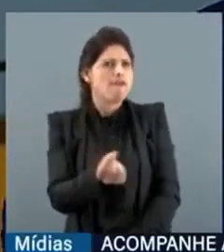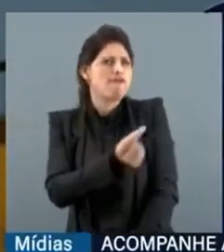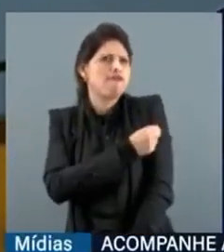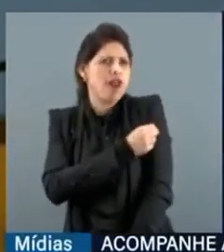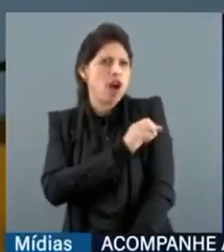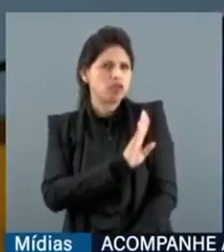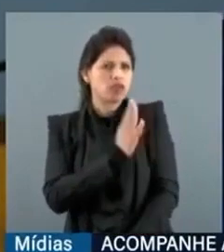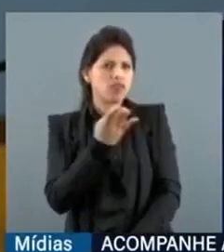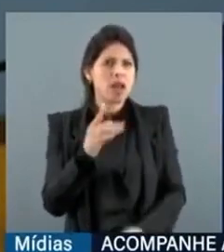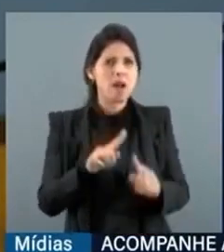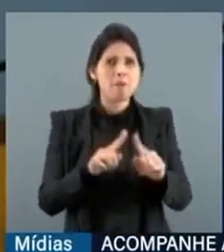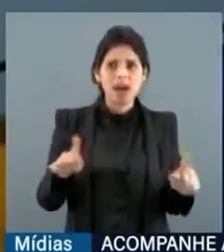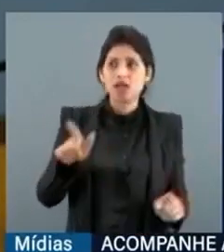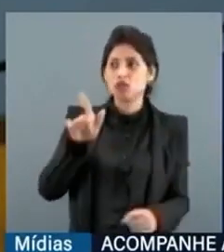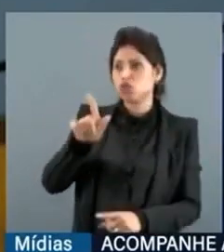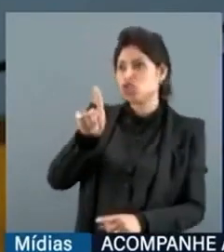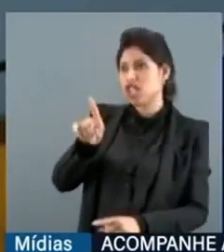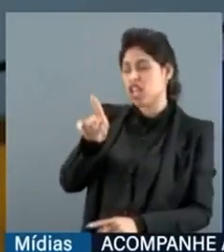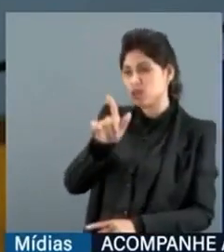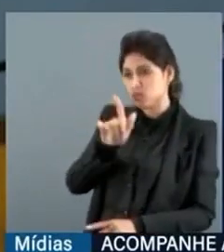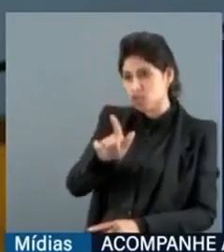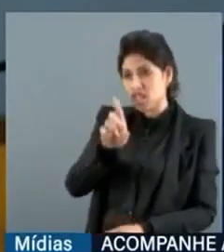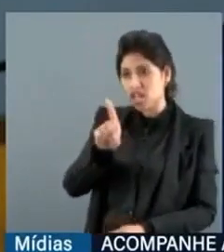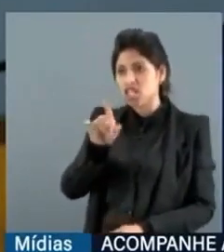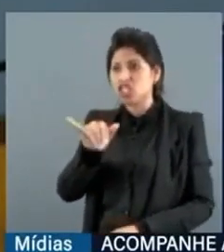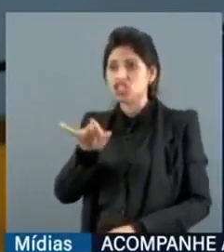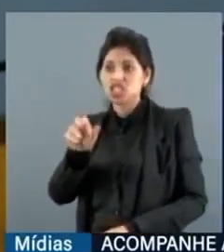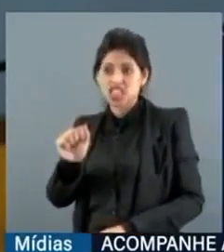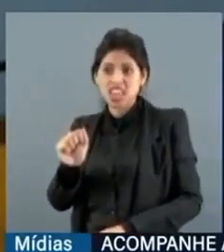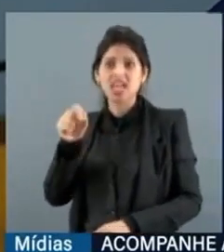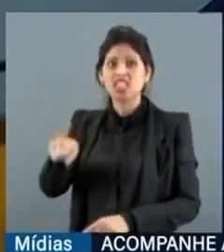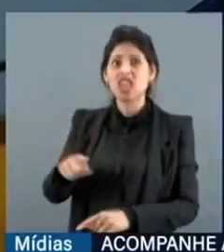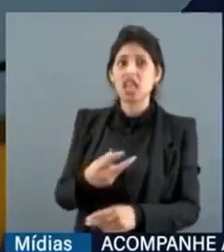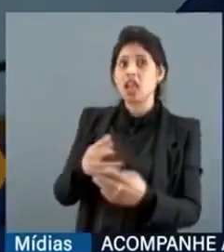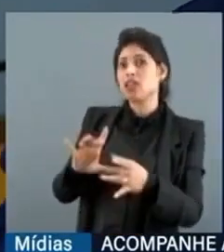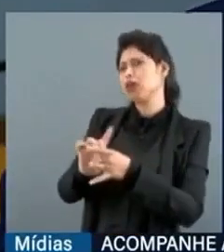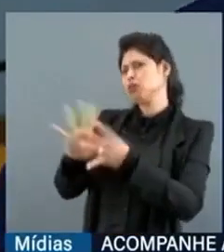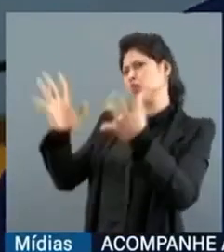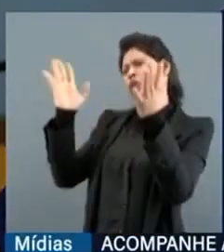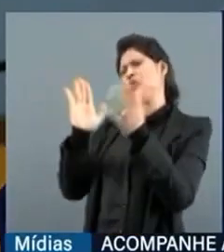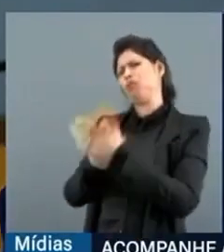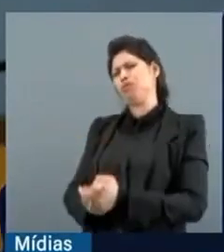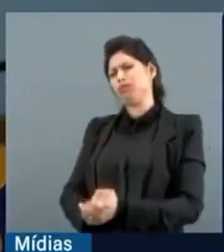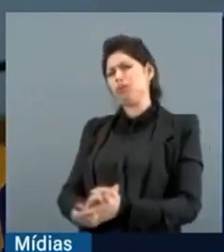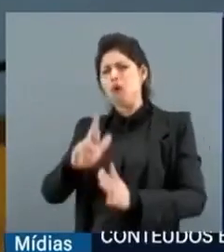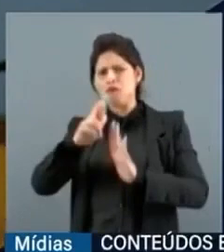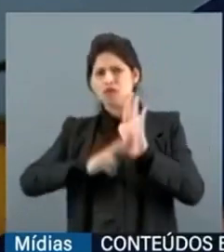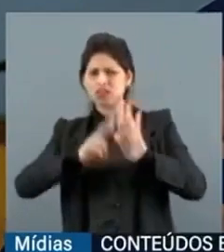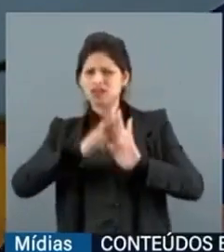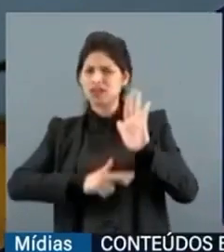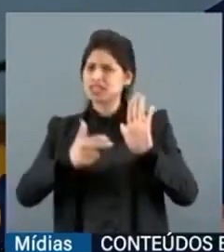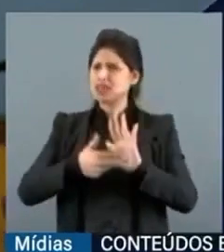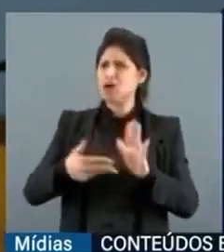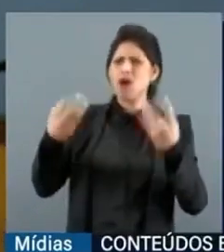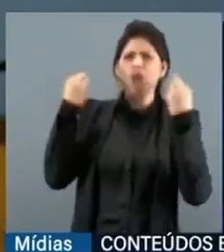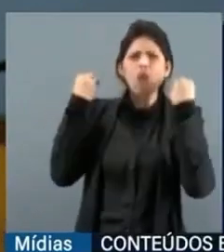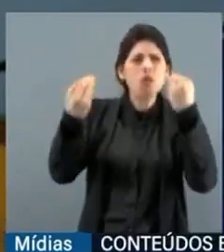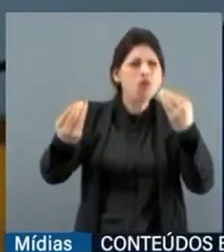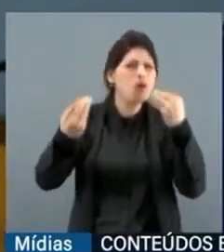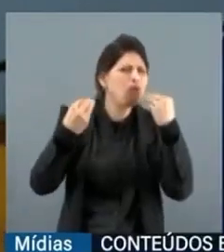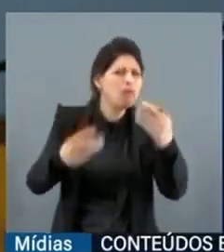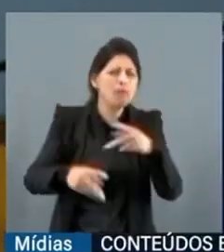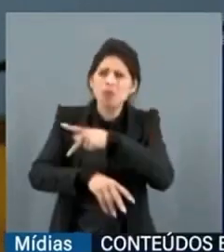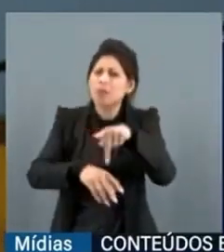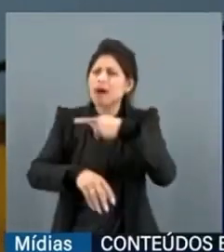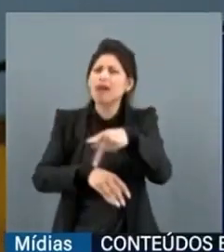senhor G. Dias está solto com falsificação de relatório. Olha como é que é esse país, gente. Olha como é que pode, como o próprio